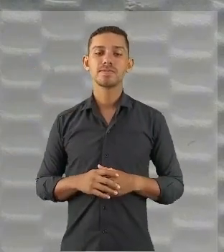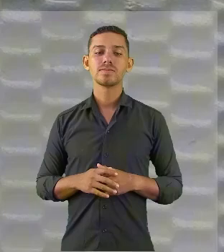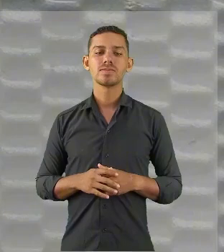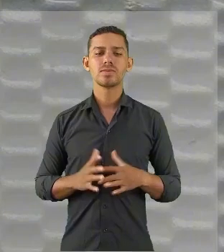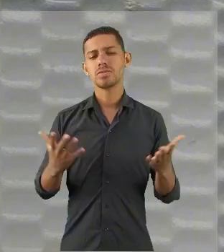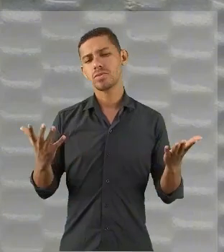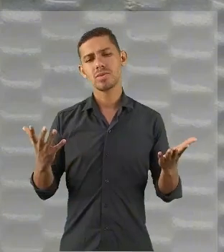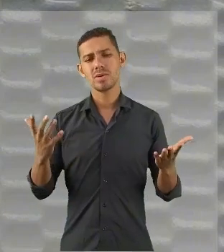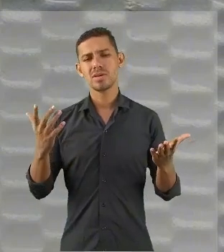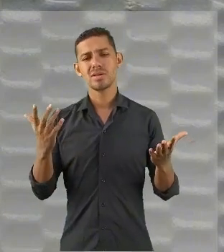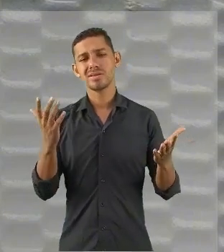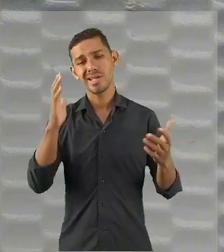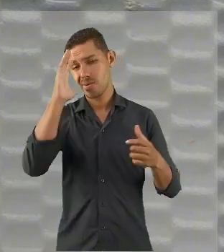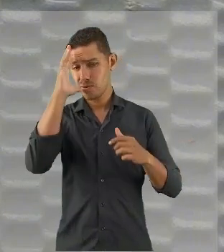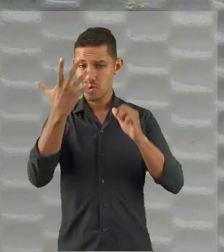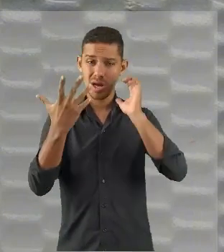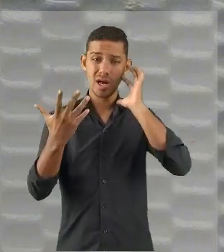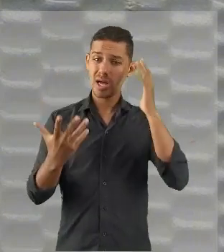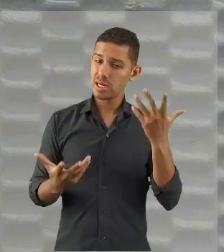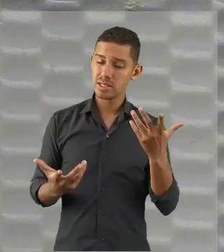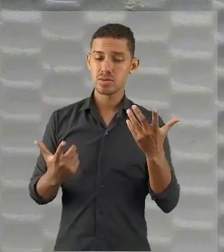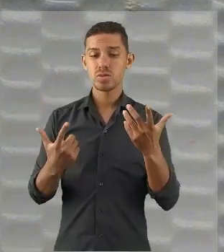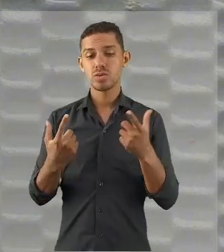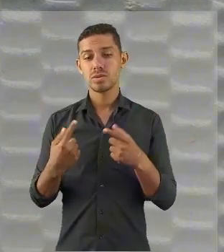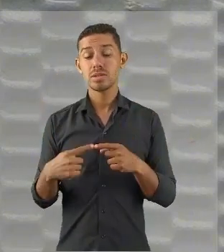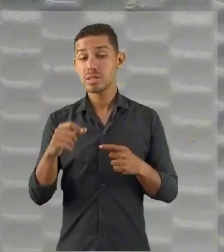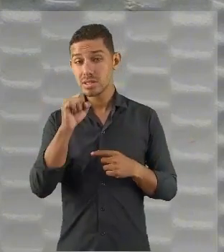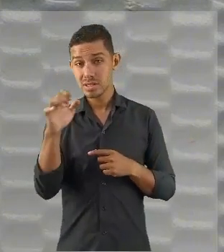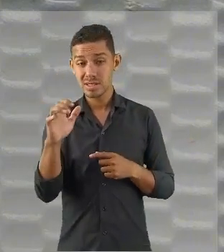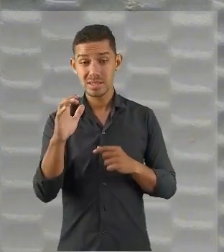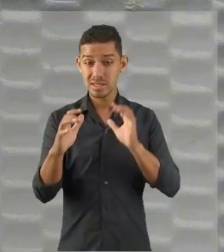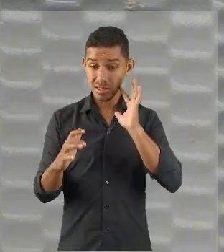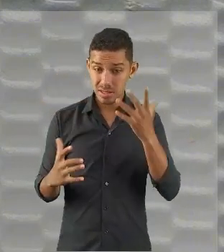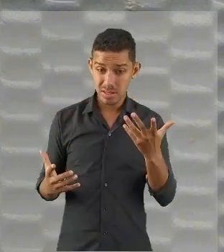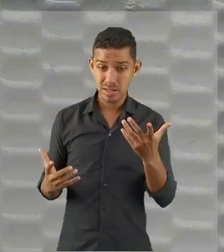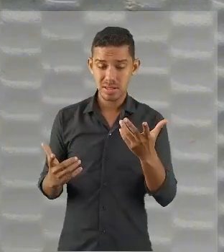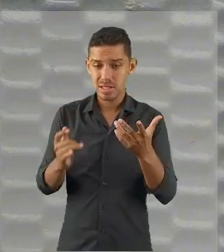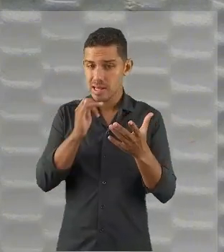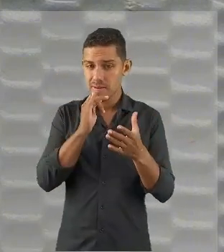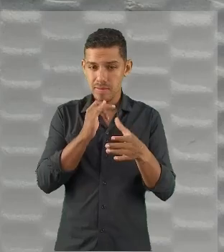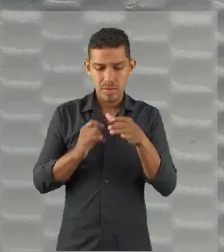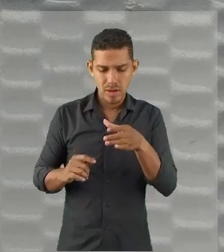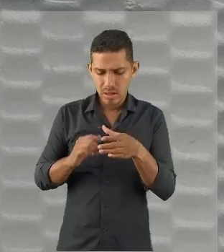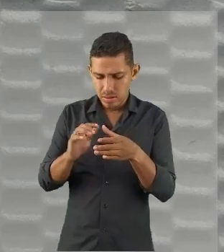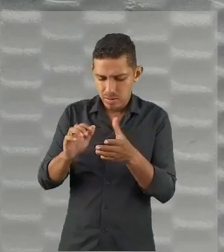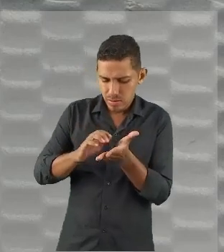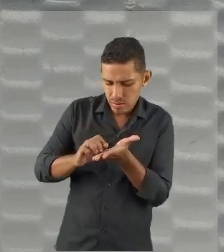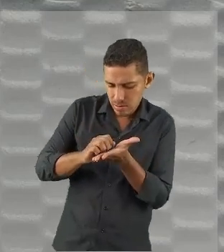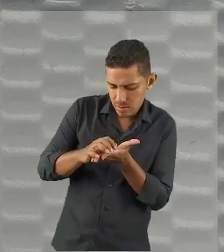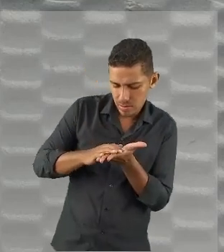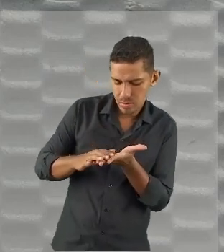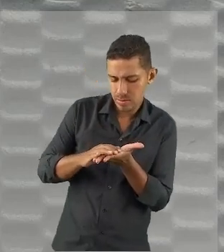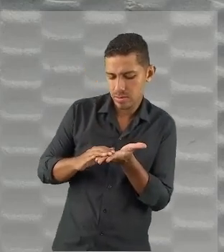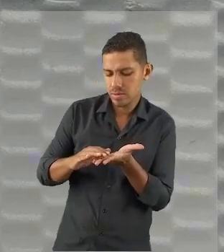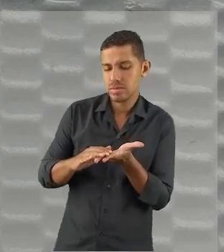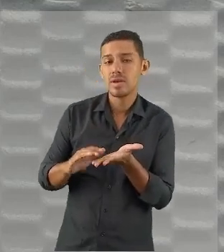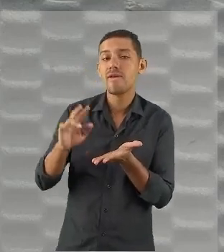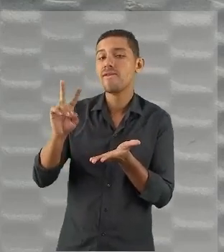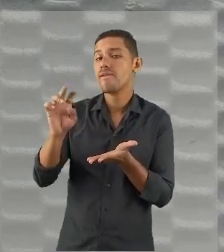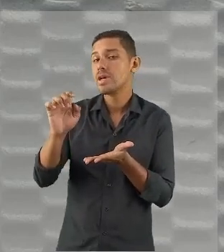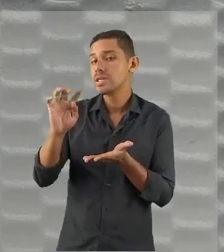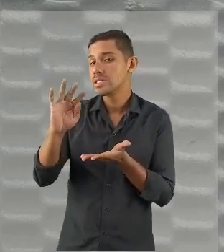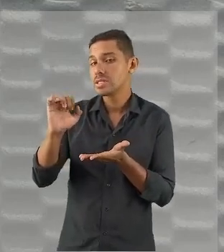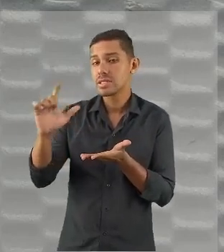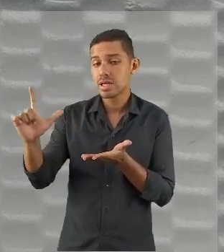quase que por acaso, se esfregou um pedaço de resina vegetal com pele de animal. Isso fez com que